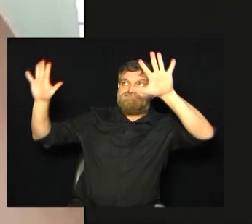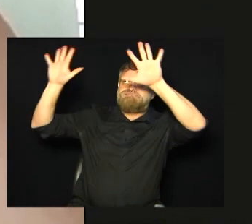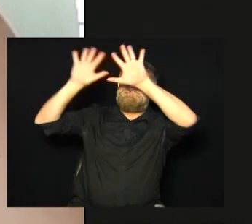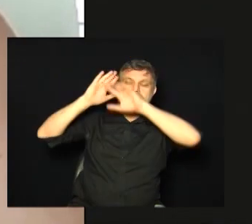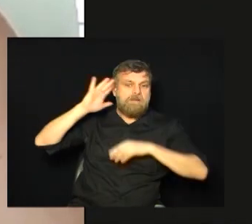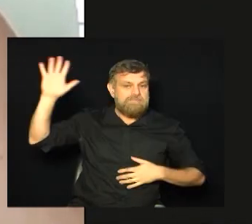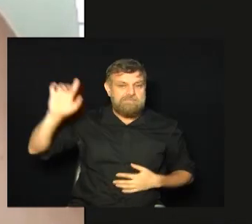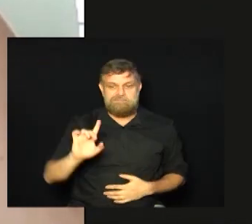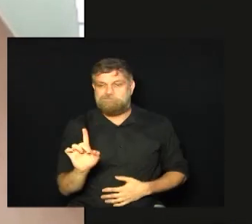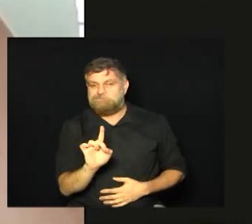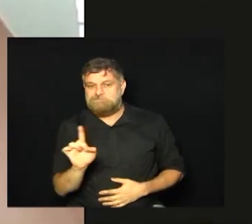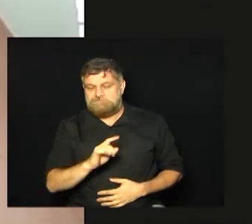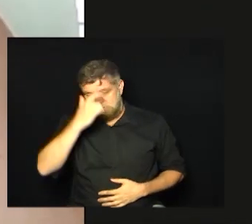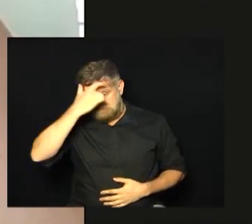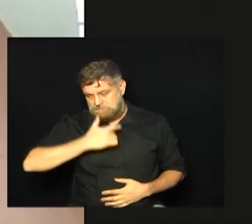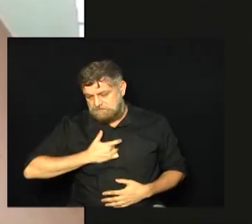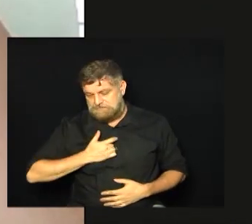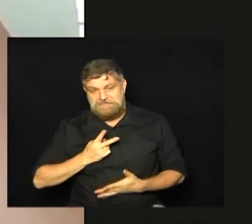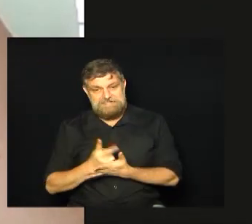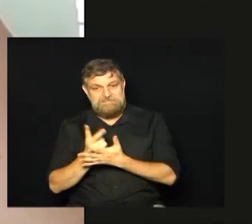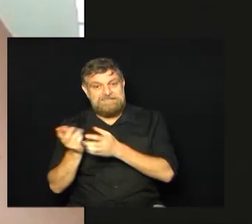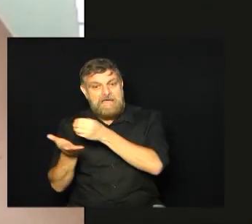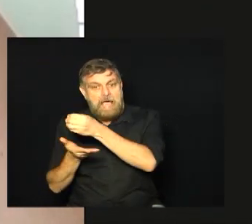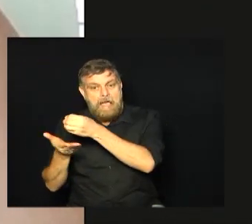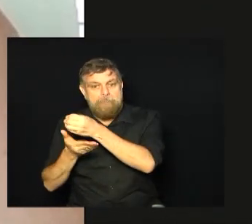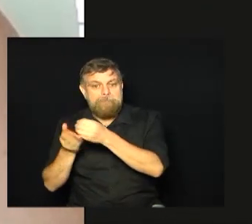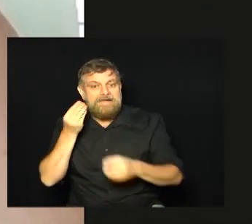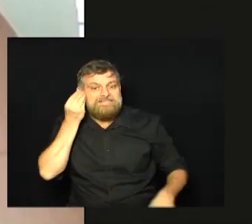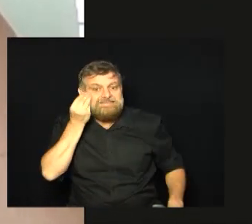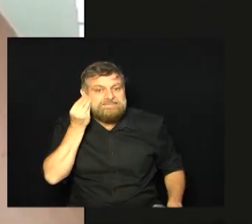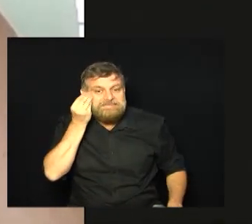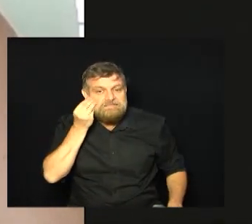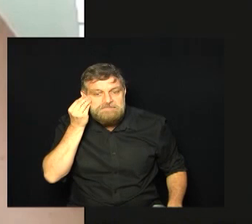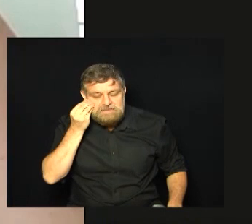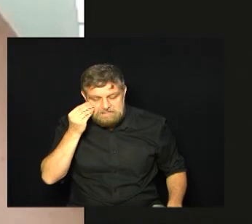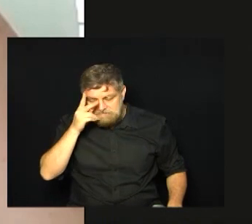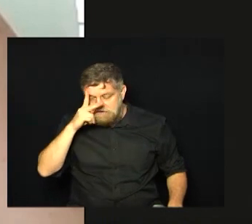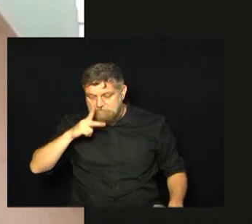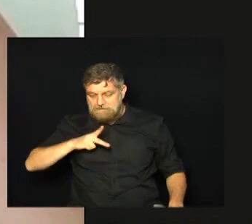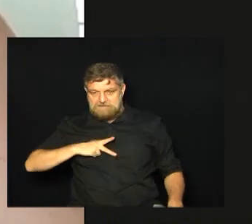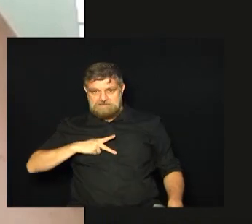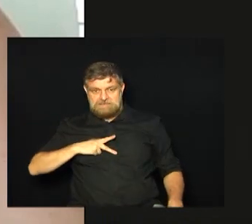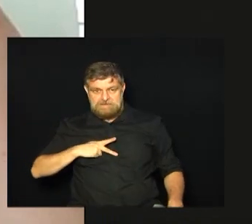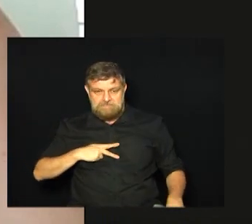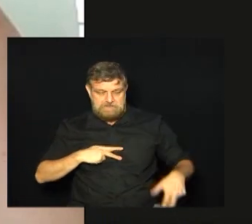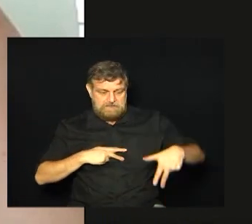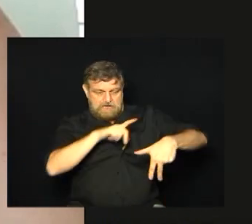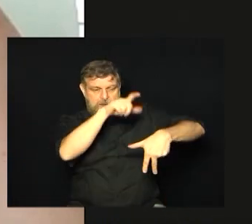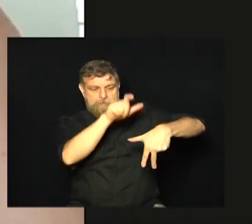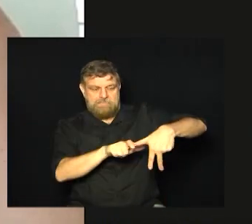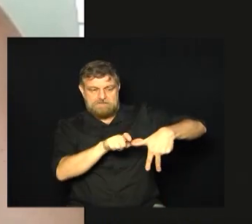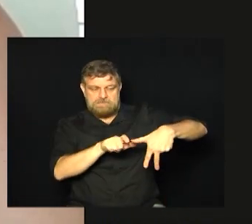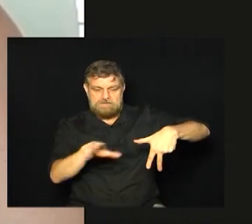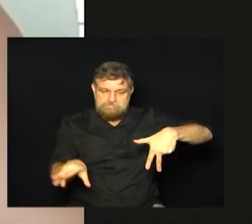que seja, o autor sempre se baseia em alguma experiência dele para construir os personagens,